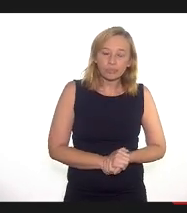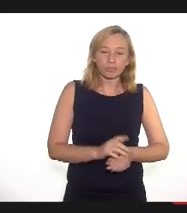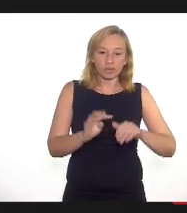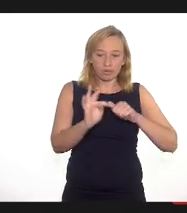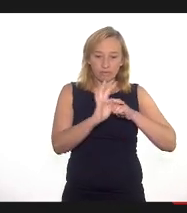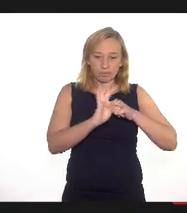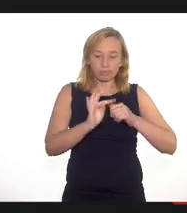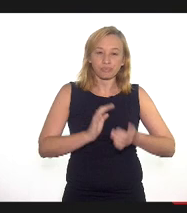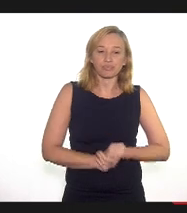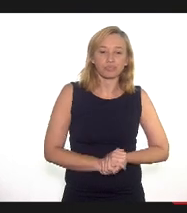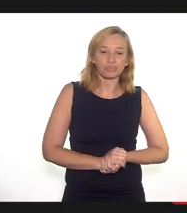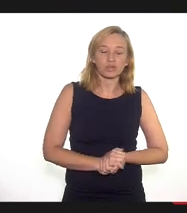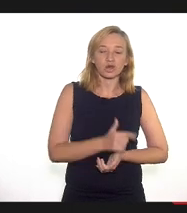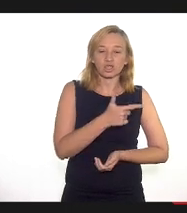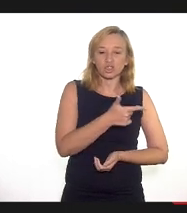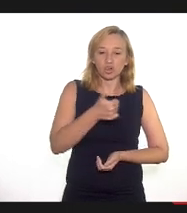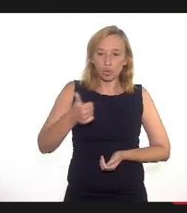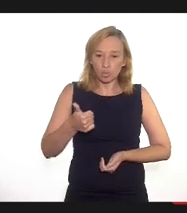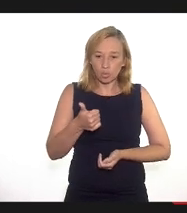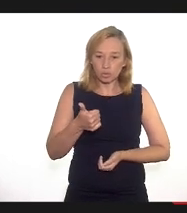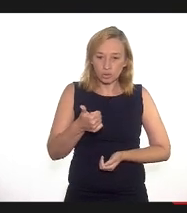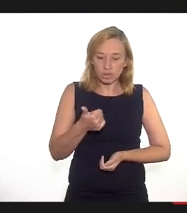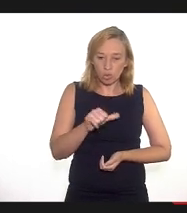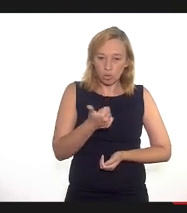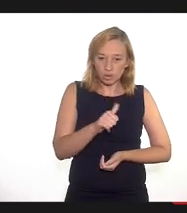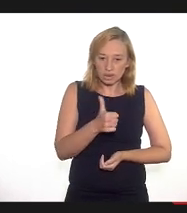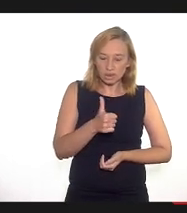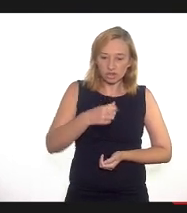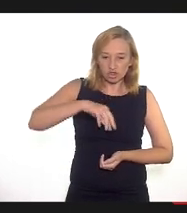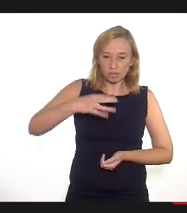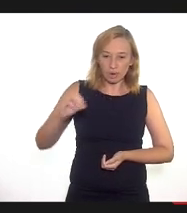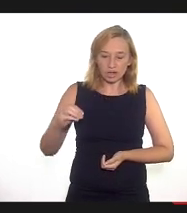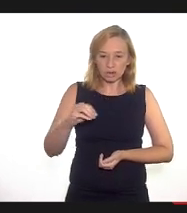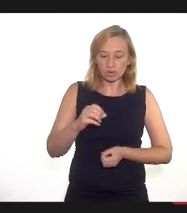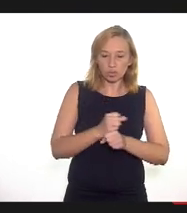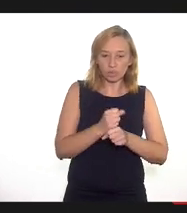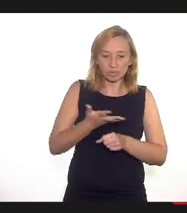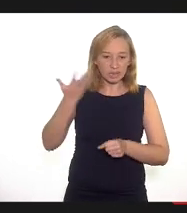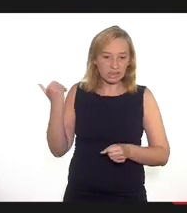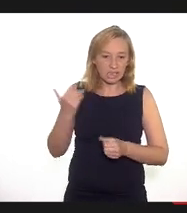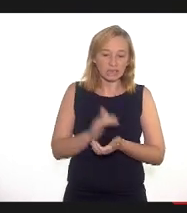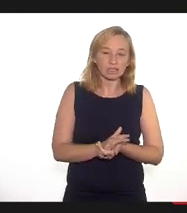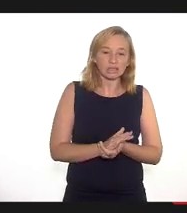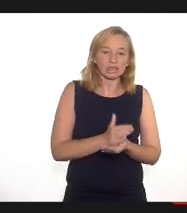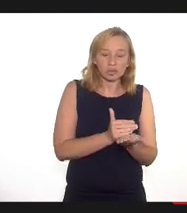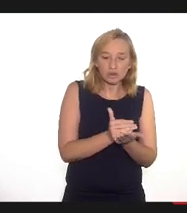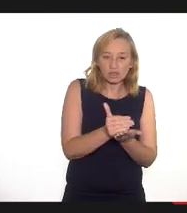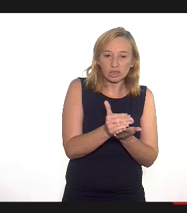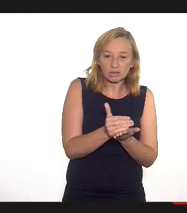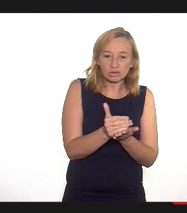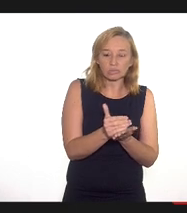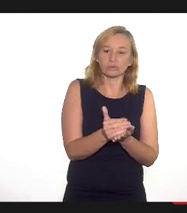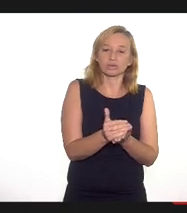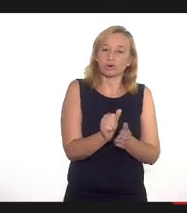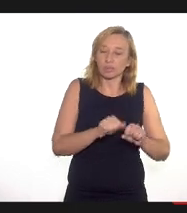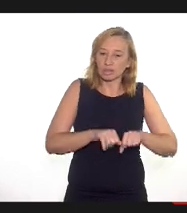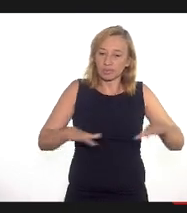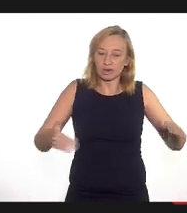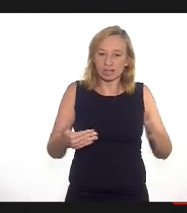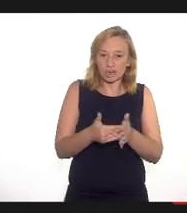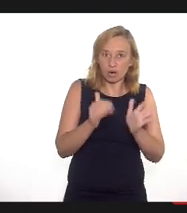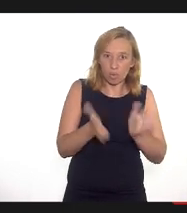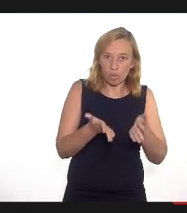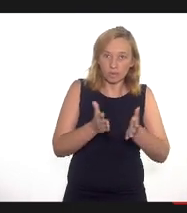FAETEC desde o dia 11 de março do ano passado, ou seja, praticamente durante a instalação da pandemia até agora.